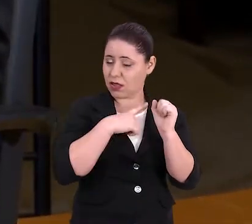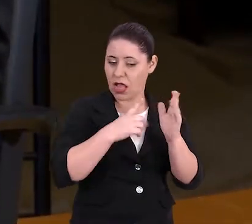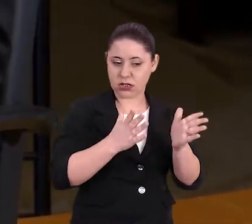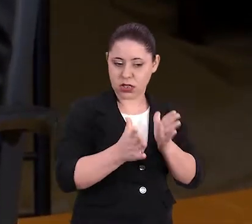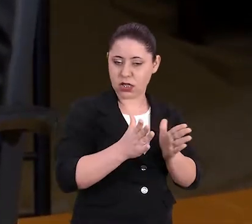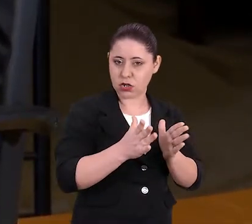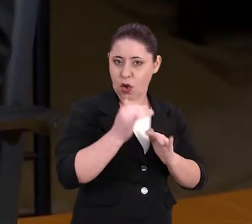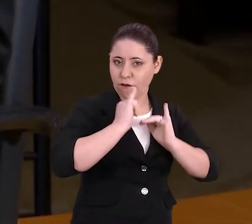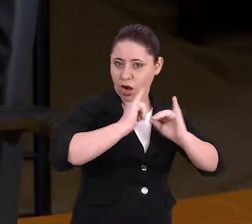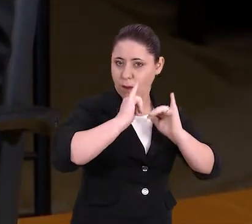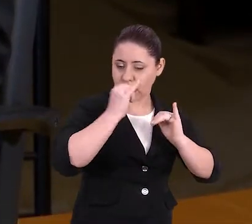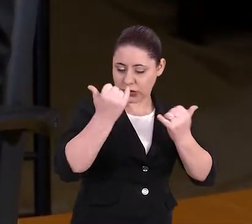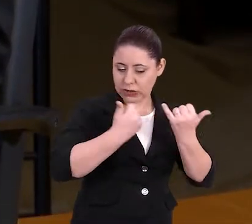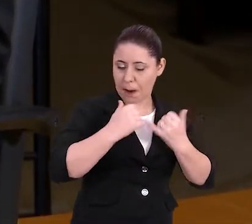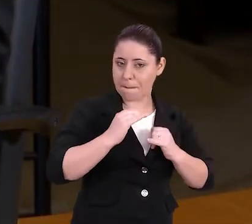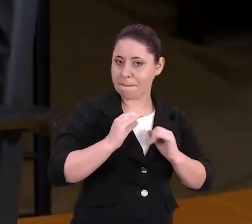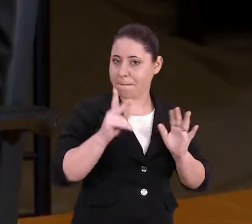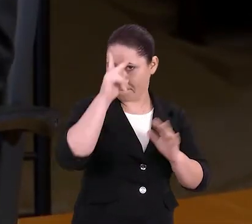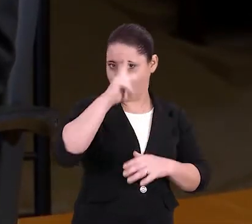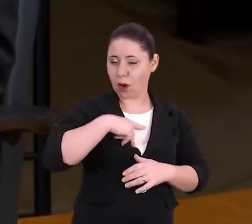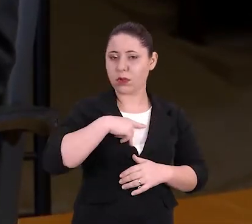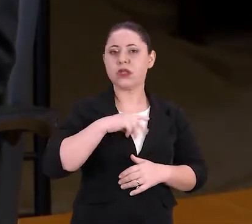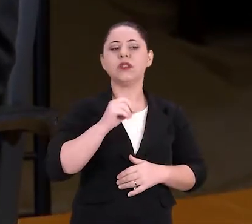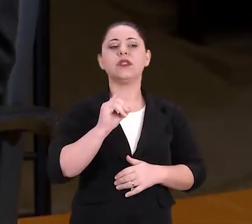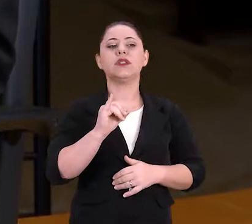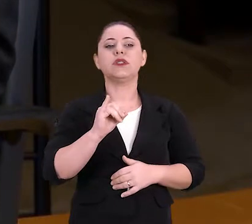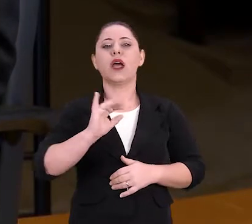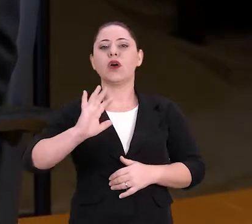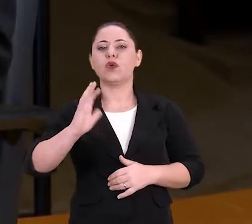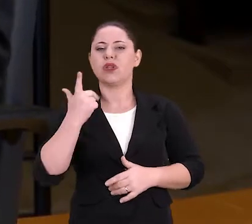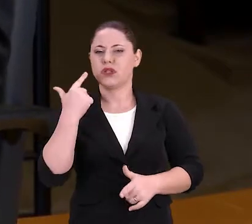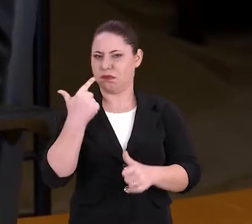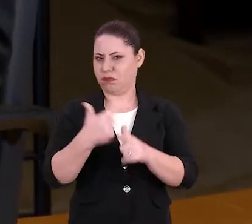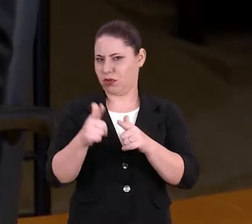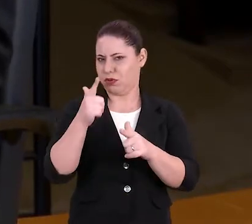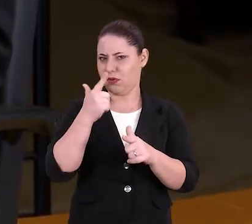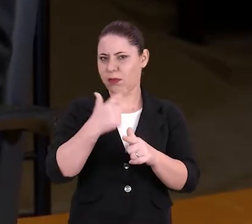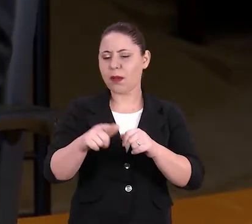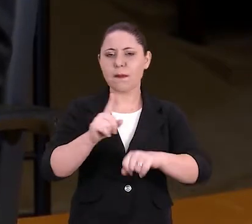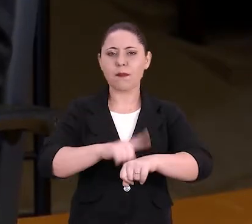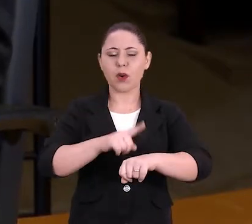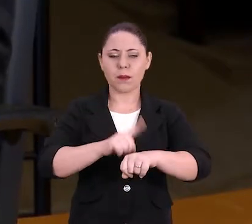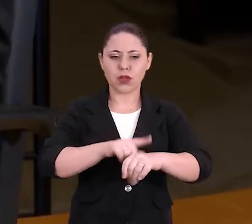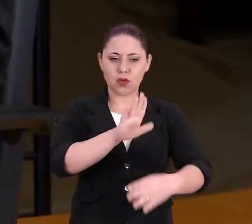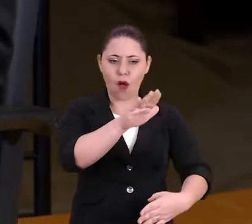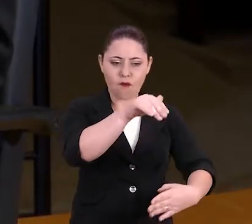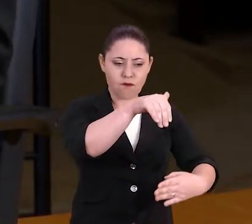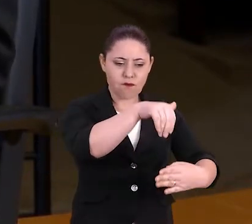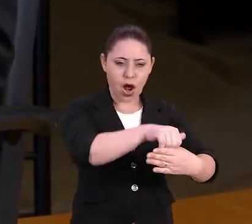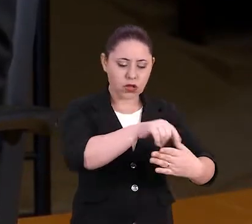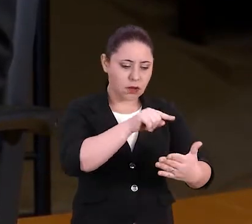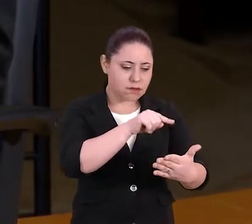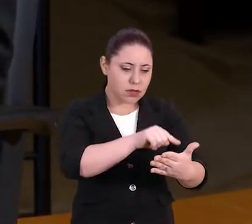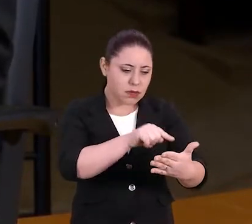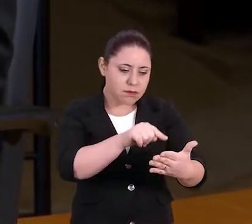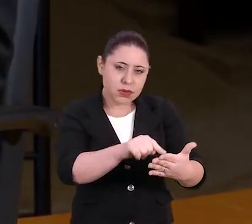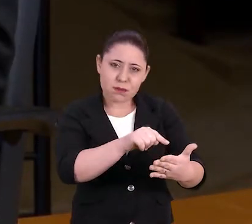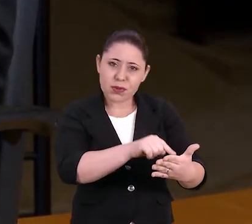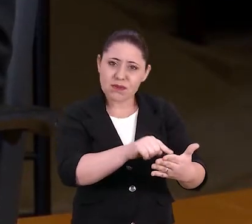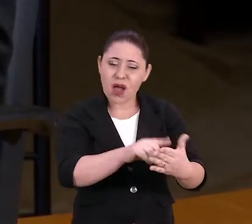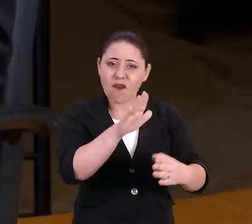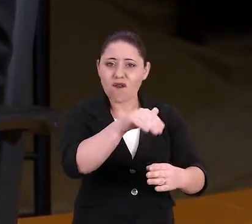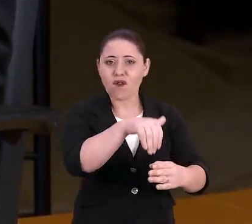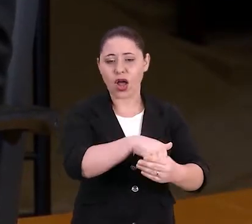acesso a essa informação. E caso aconteça algum tipo de problema no momento da eleição, no momento